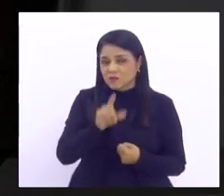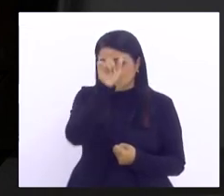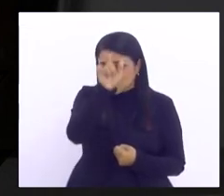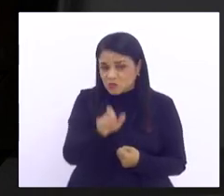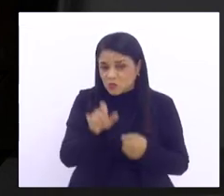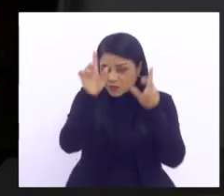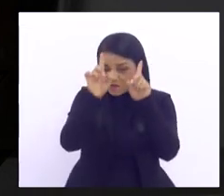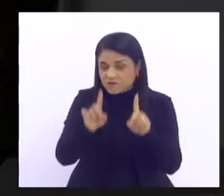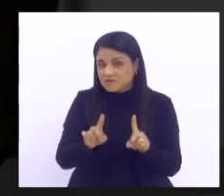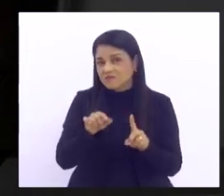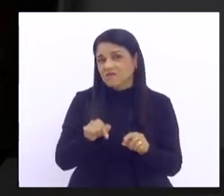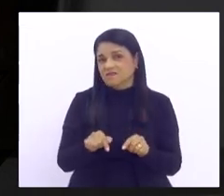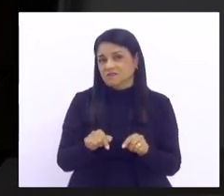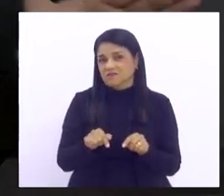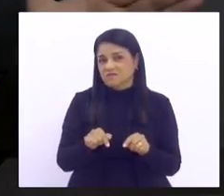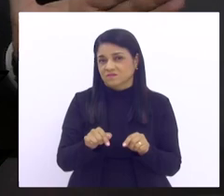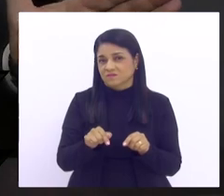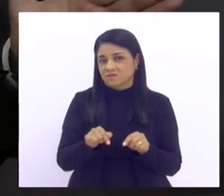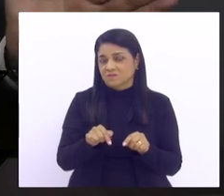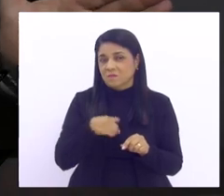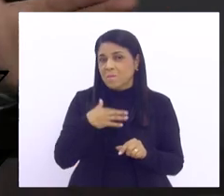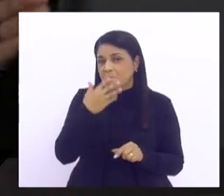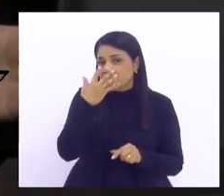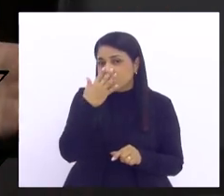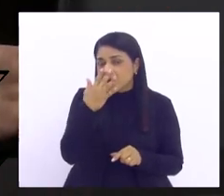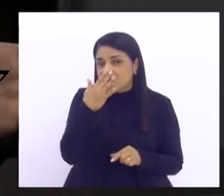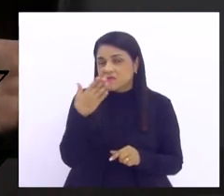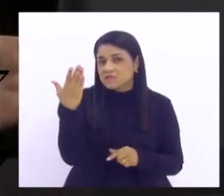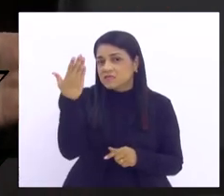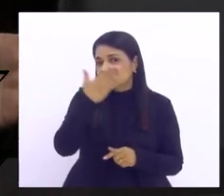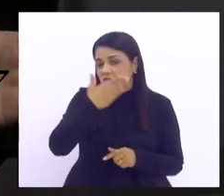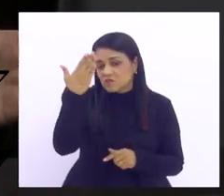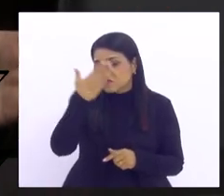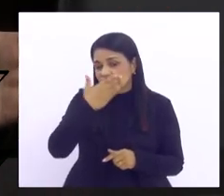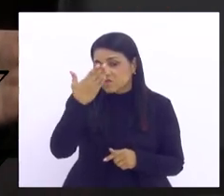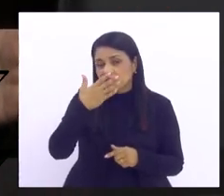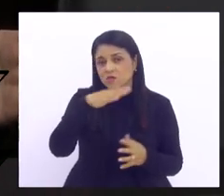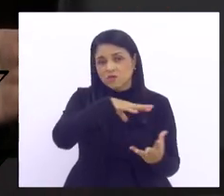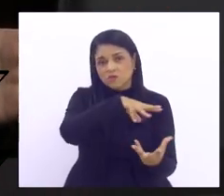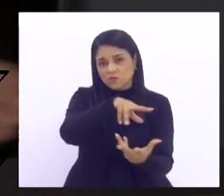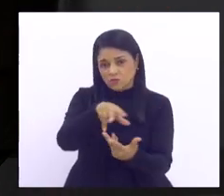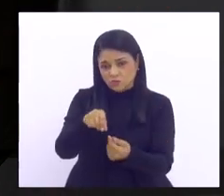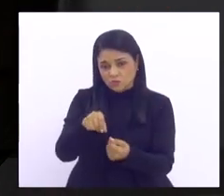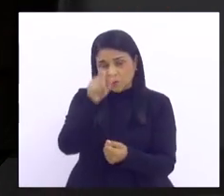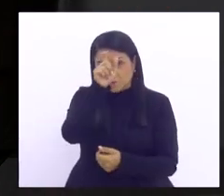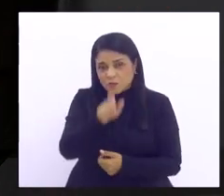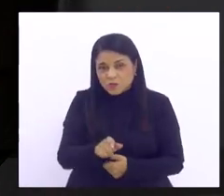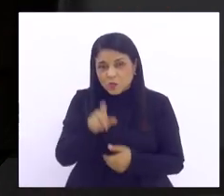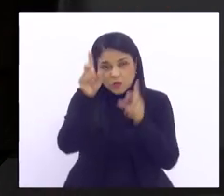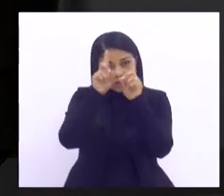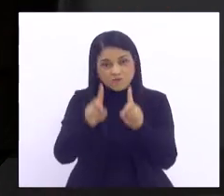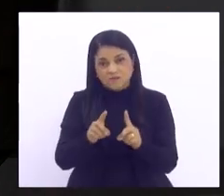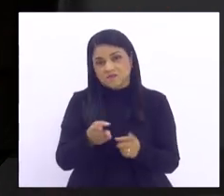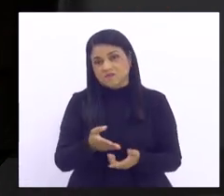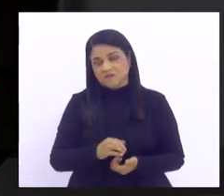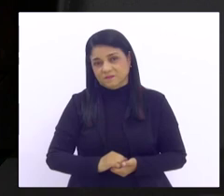cada vez mais invisível no mundo, que é a pessoa com